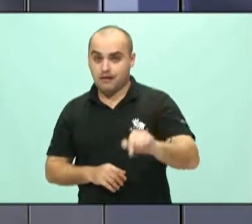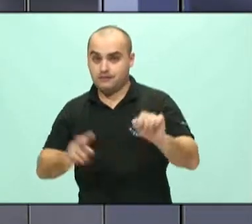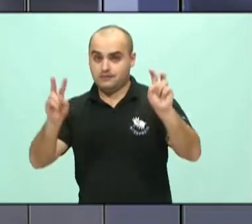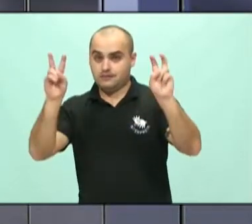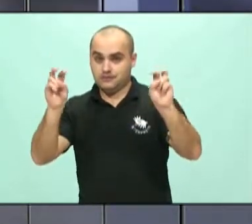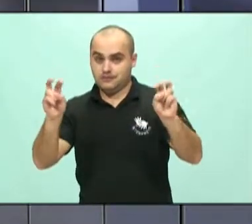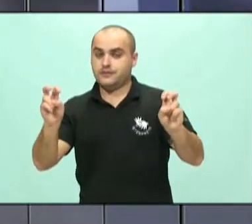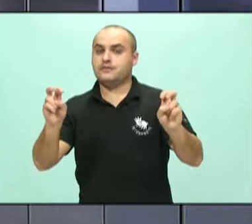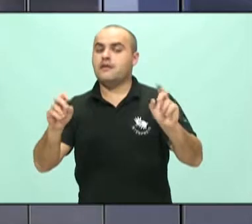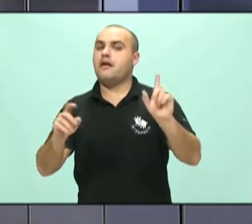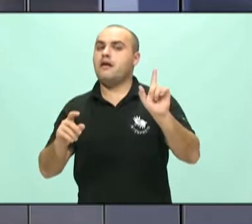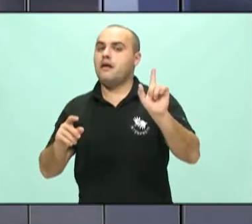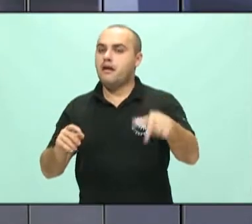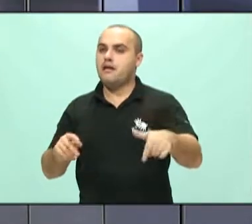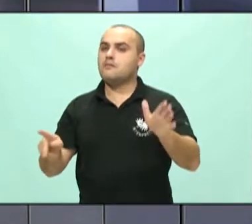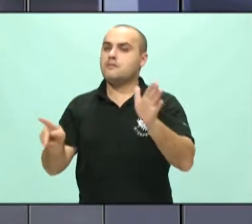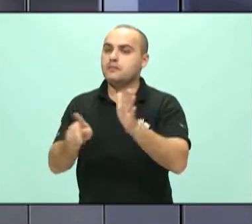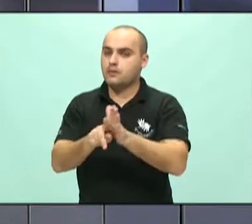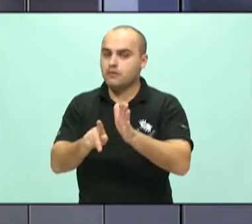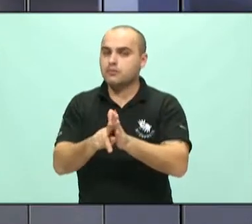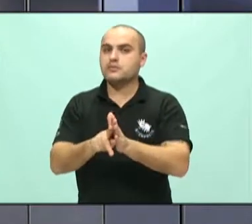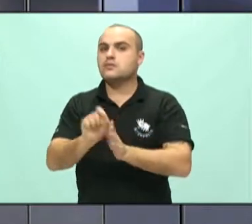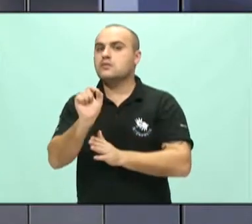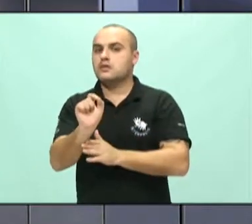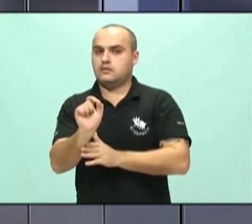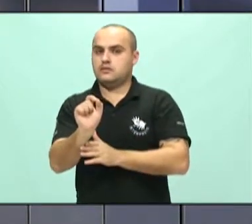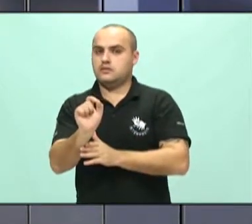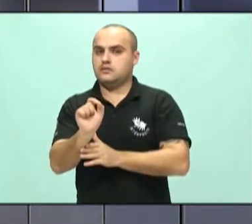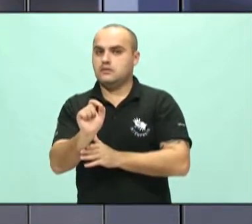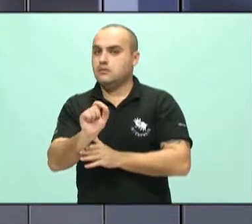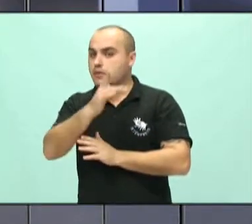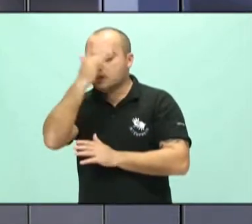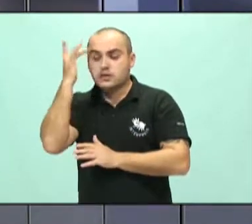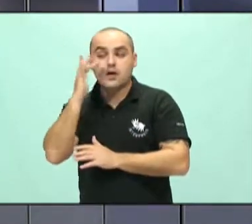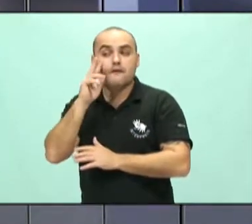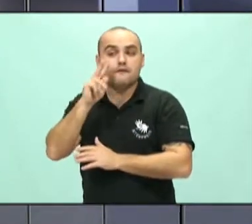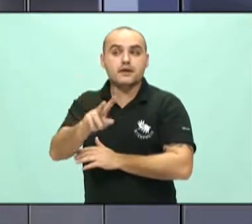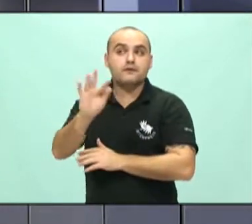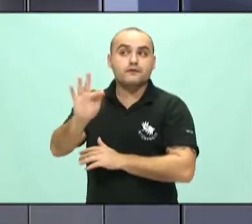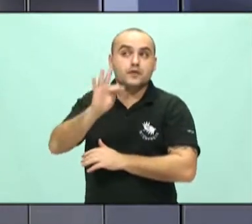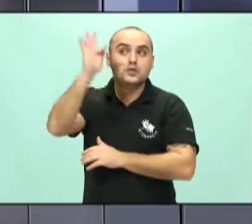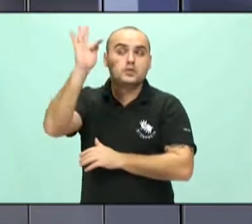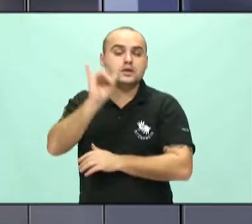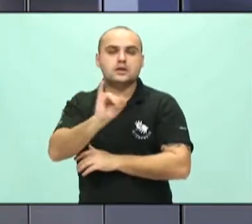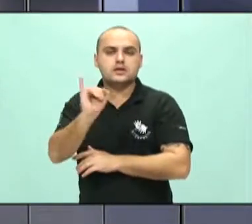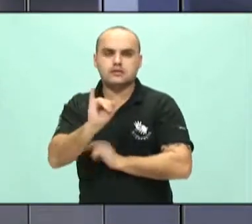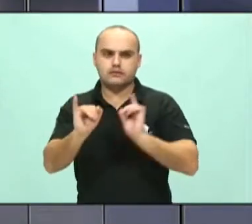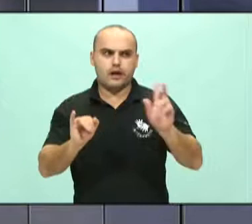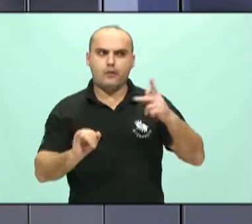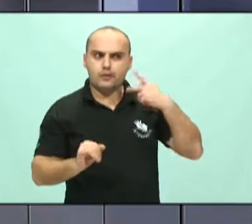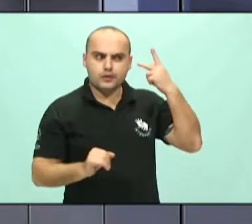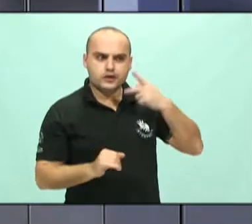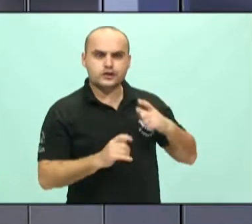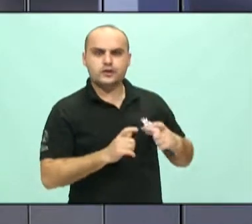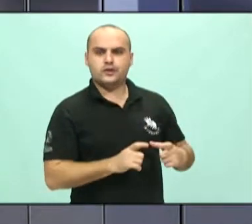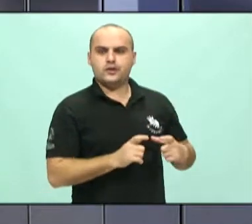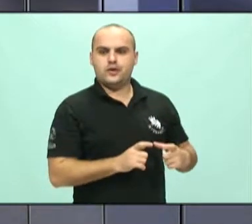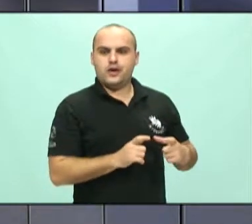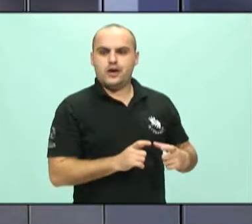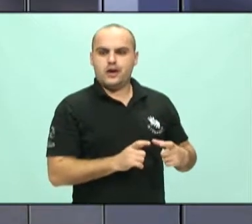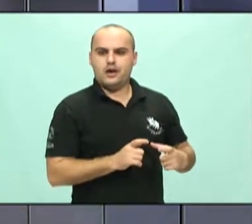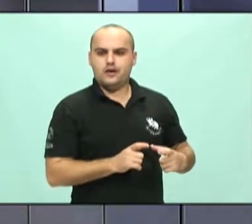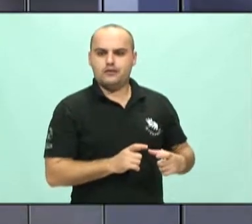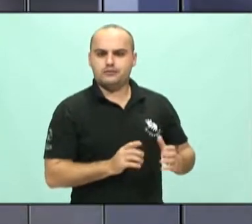é uma união de todos aqueles que estão olhando, na verdade, para o futuro de Itajaí e não para a sua política local, para a sua